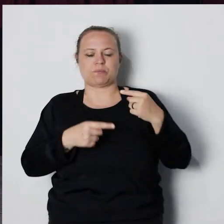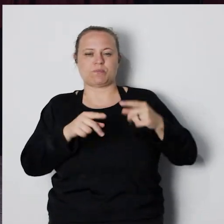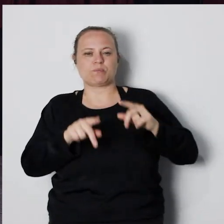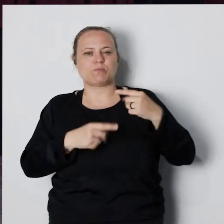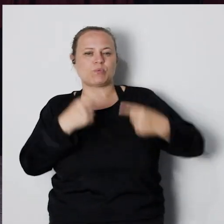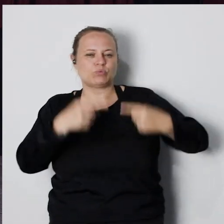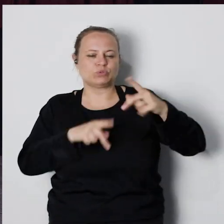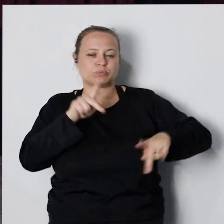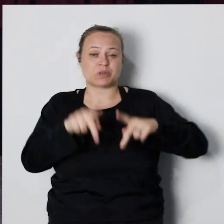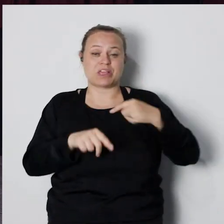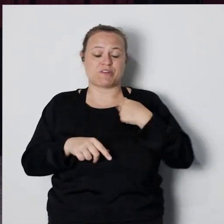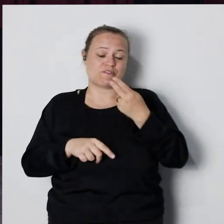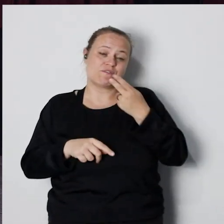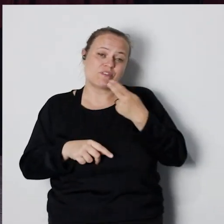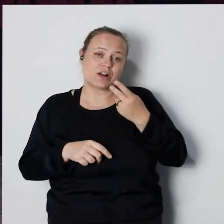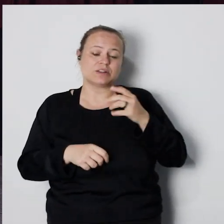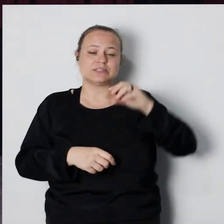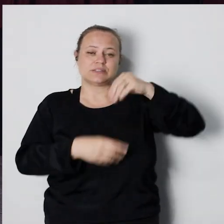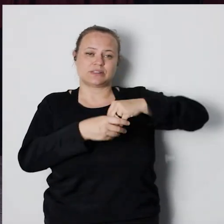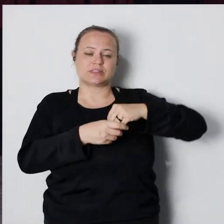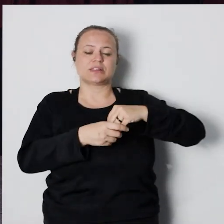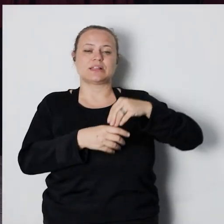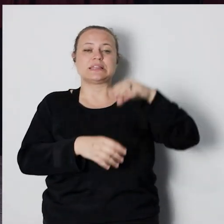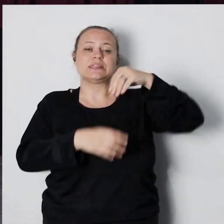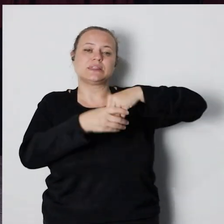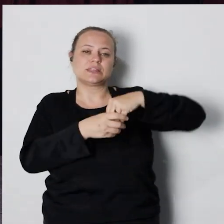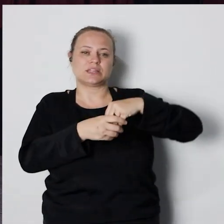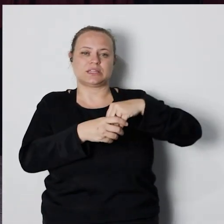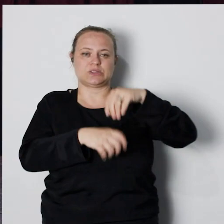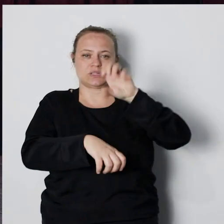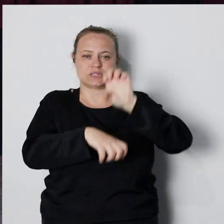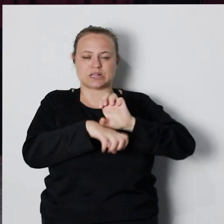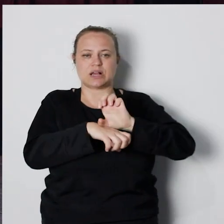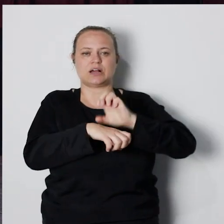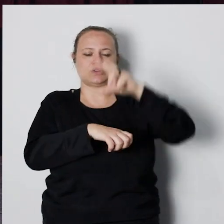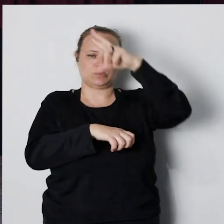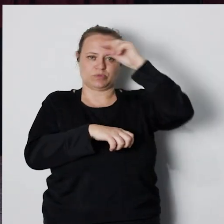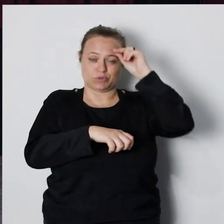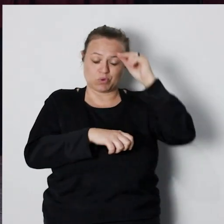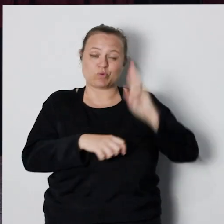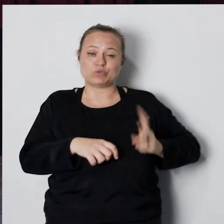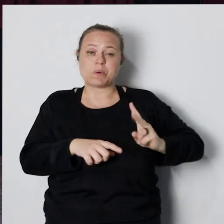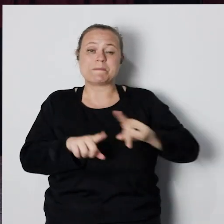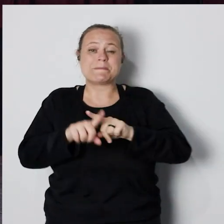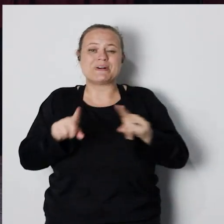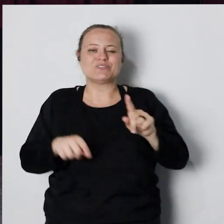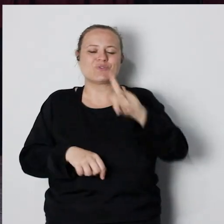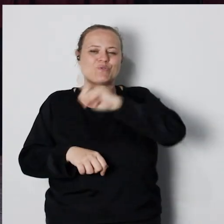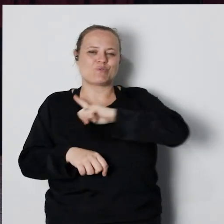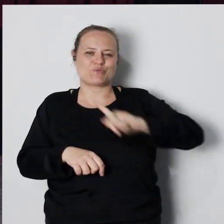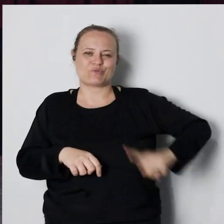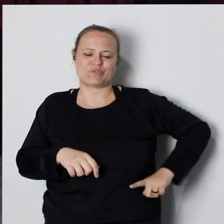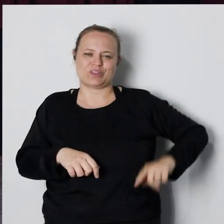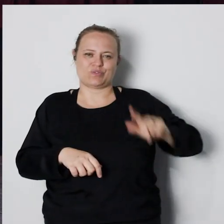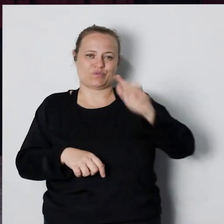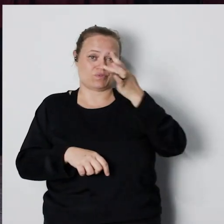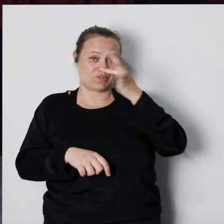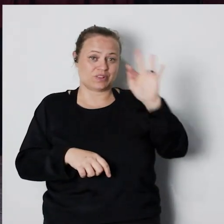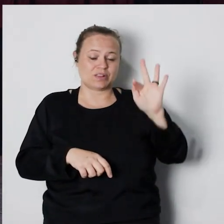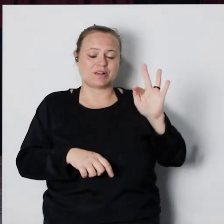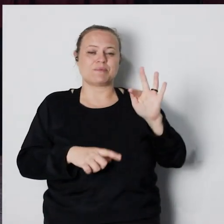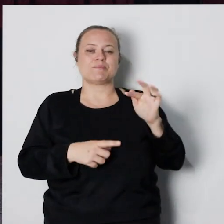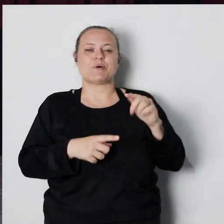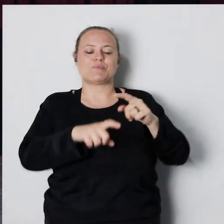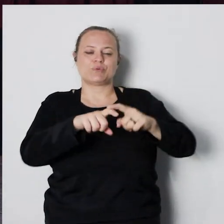retomada, porque a administração pública é fundamental na construção das políticas públicas, em qualquer nível. Por isso que eu digo que